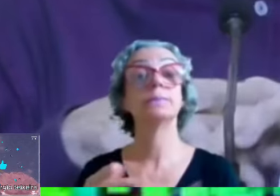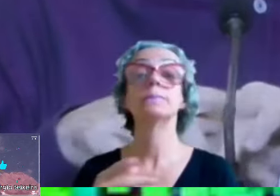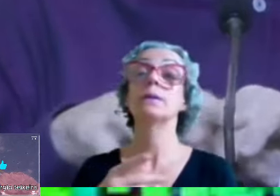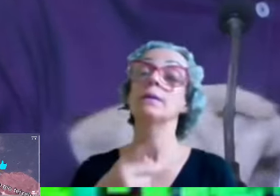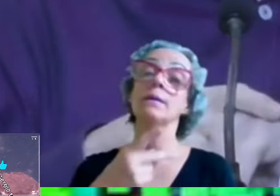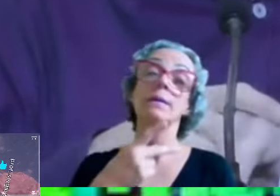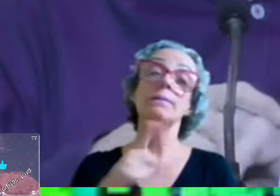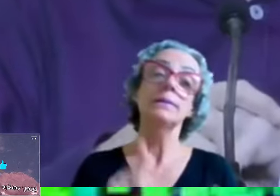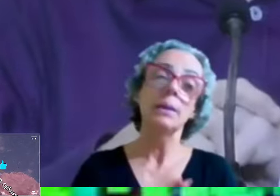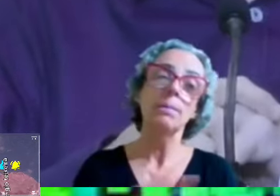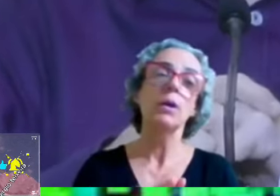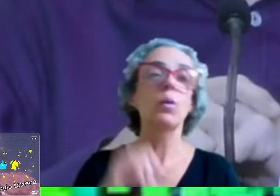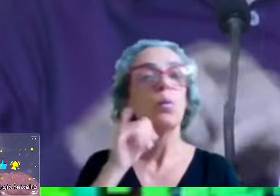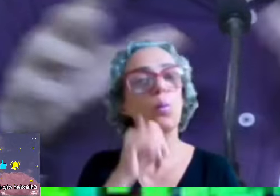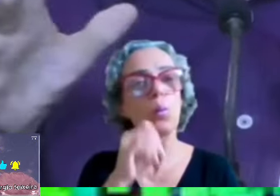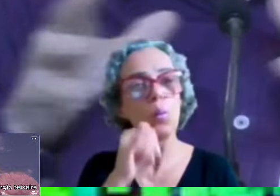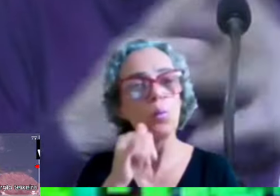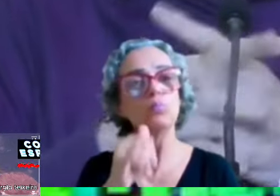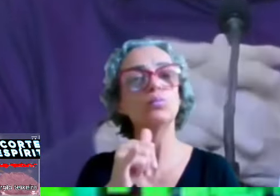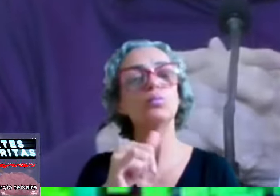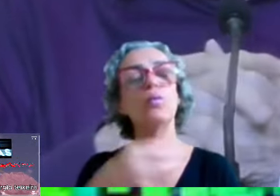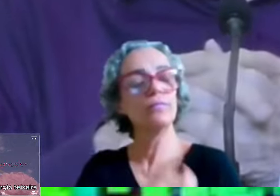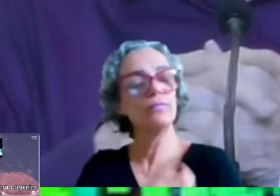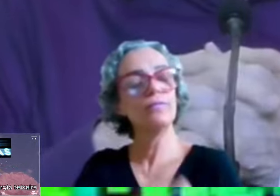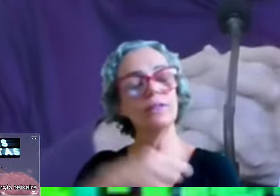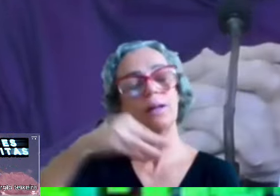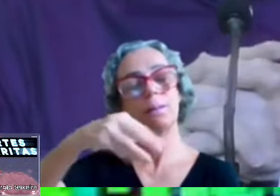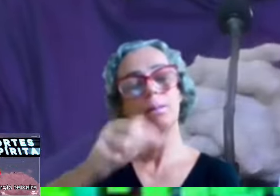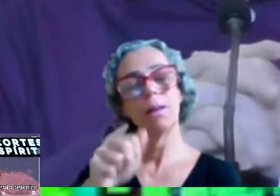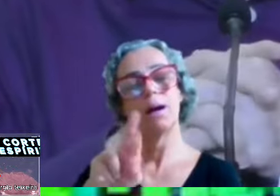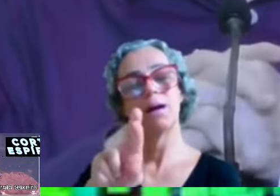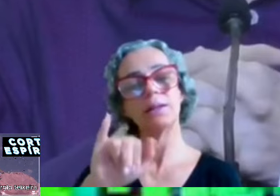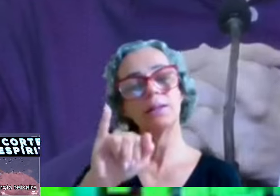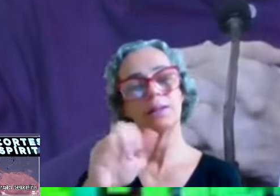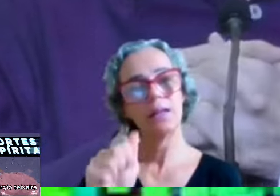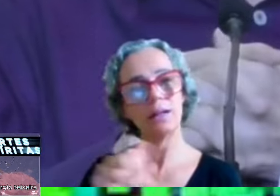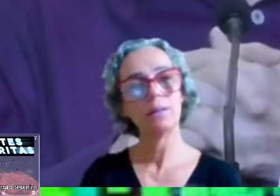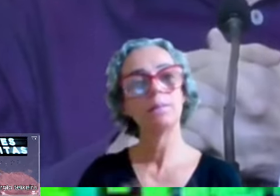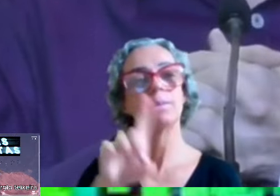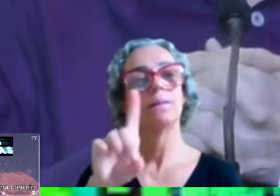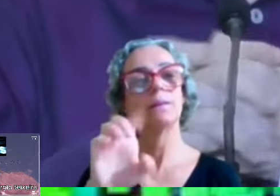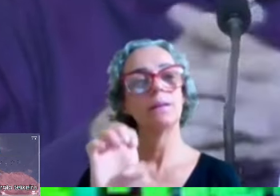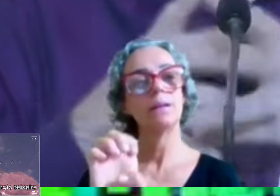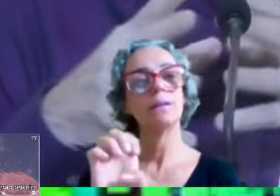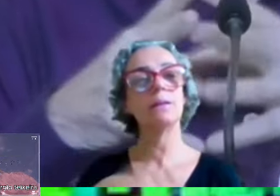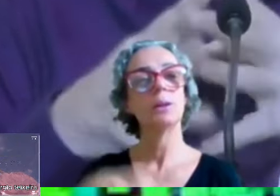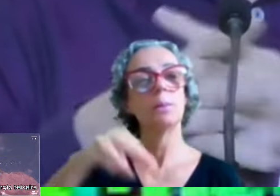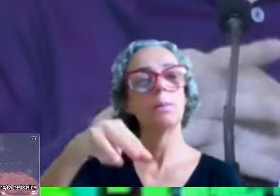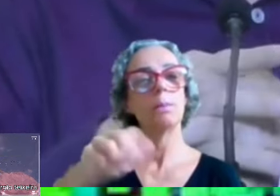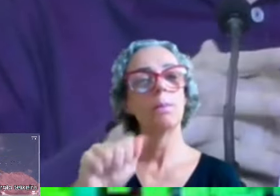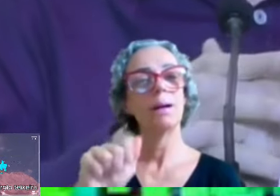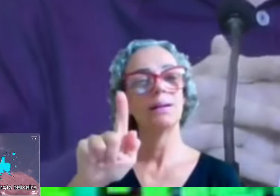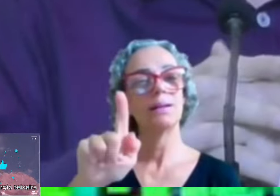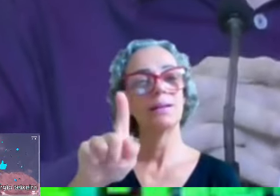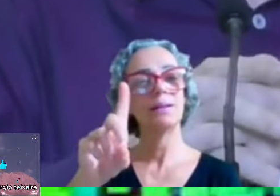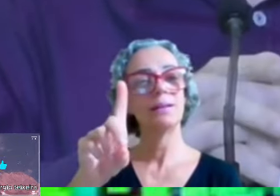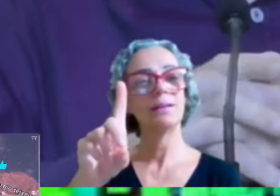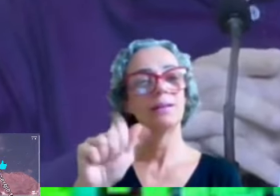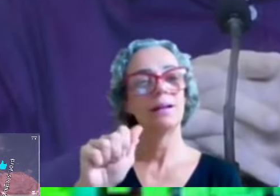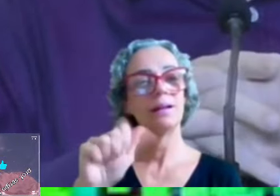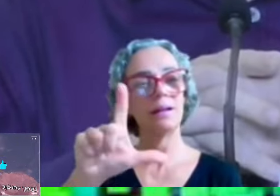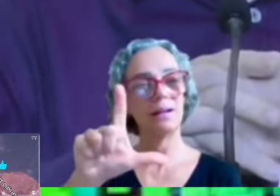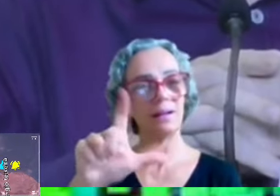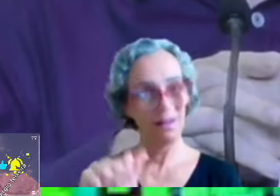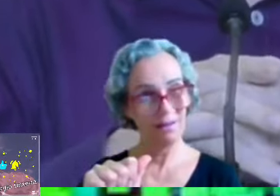que foi Maria de Magdala, Maria Madalena, a tradicional pecadora da cidade de Magdala,